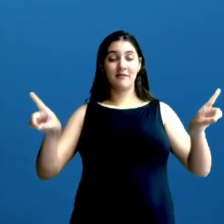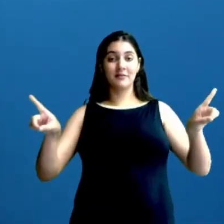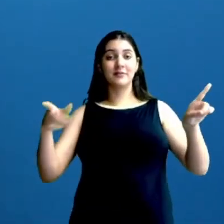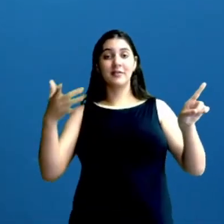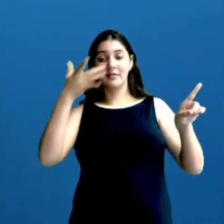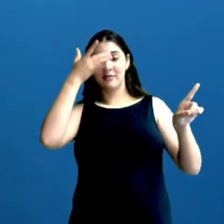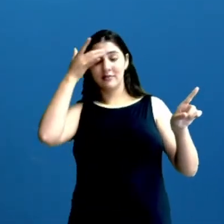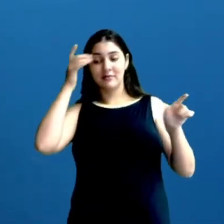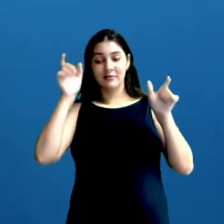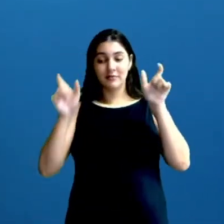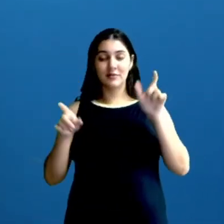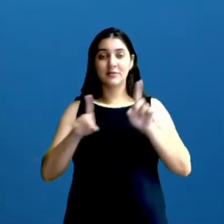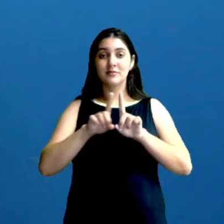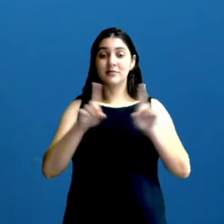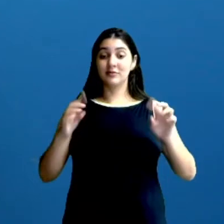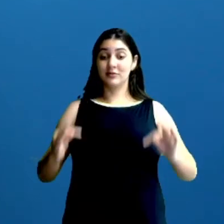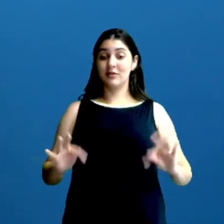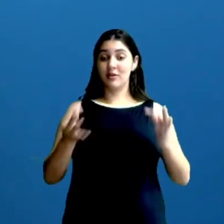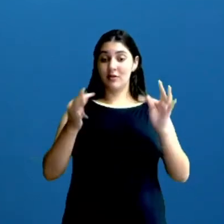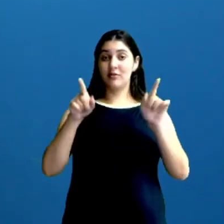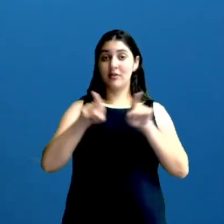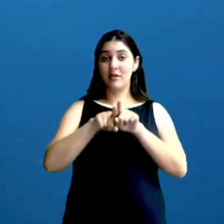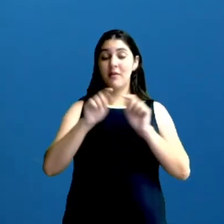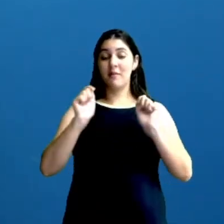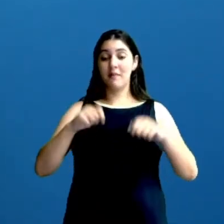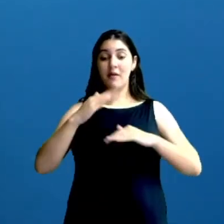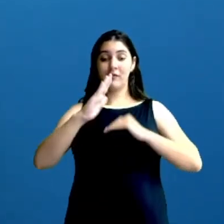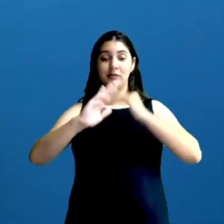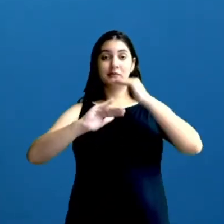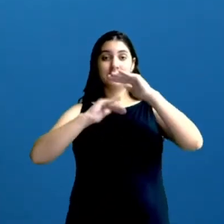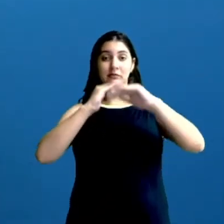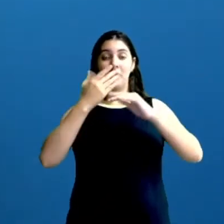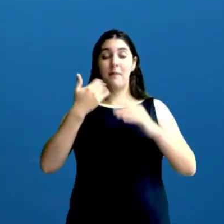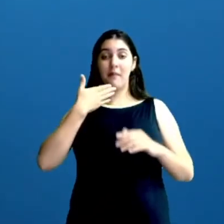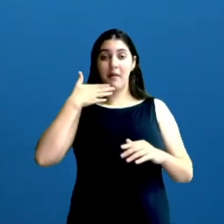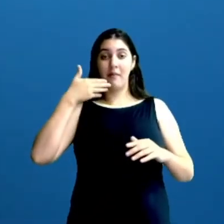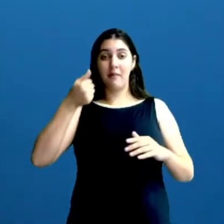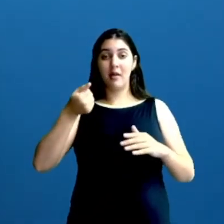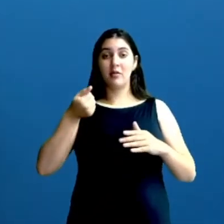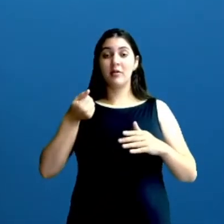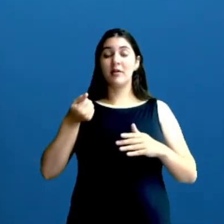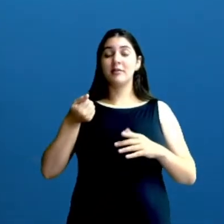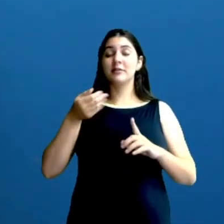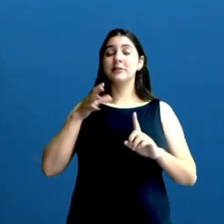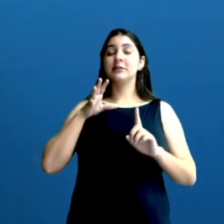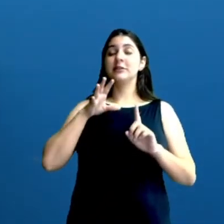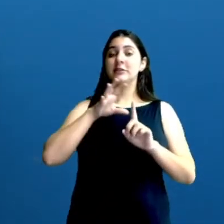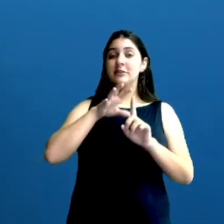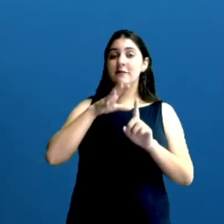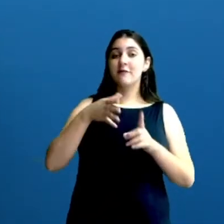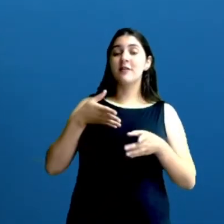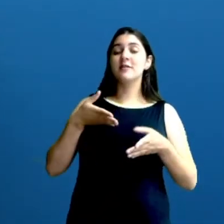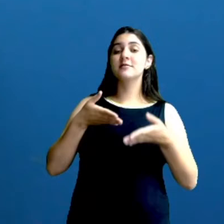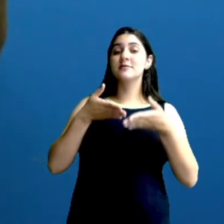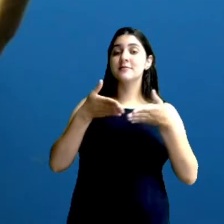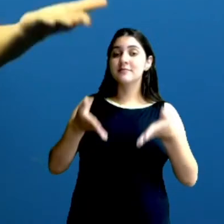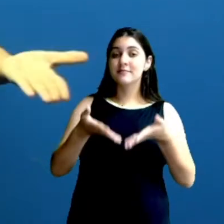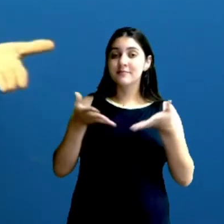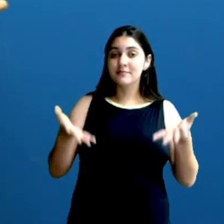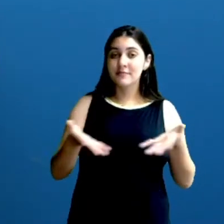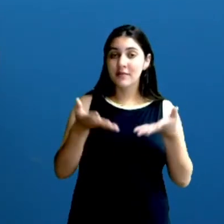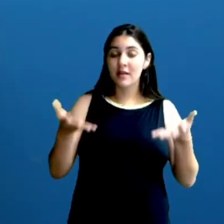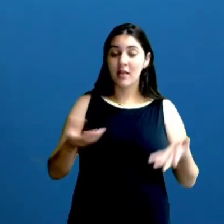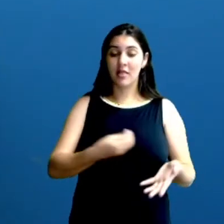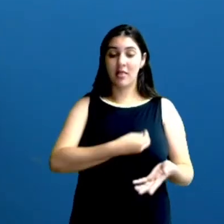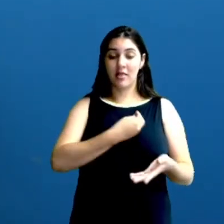tecnologias também podem ser desenvolvidas para aprimorar e contribuir para a vida humana. A gente vê a evolução na